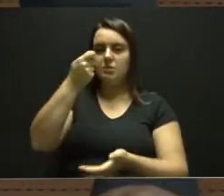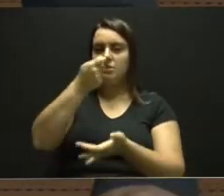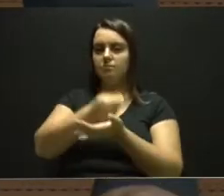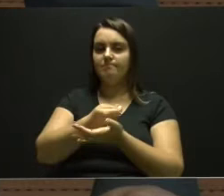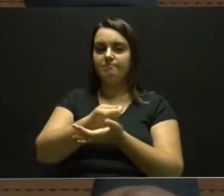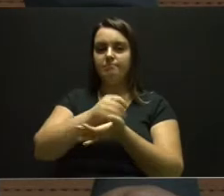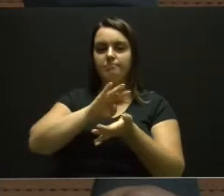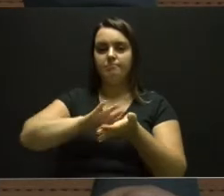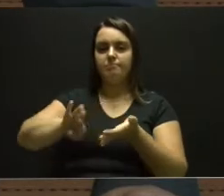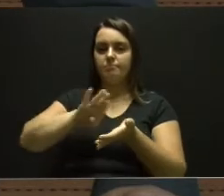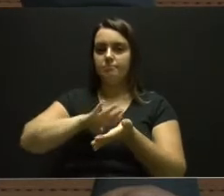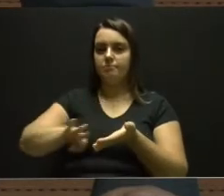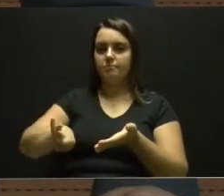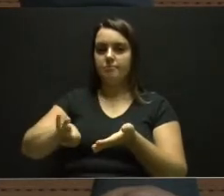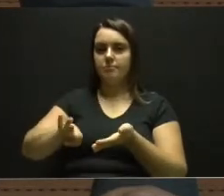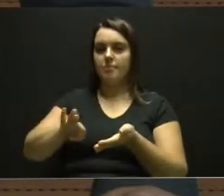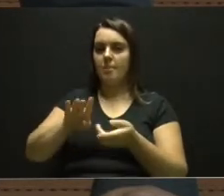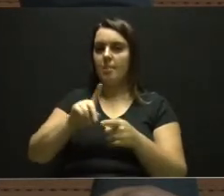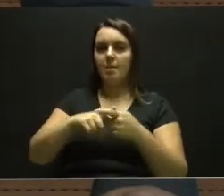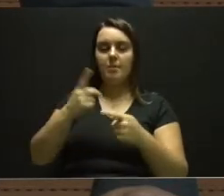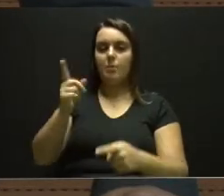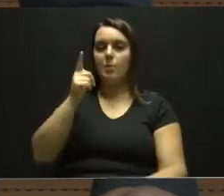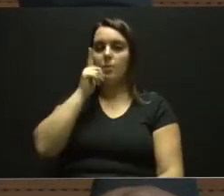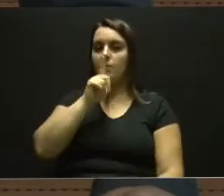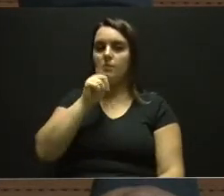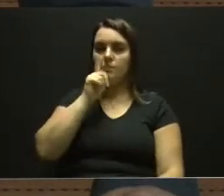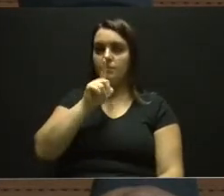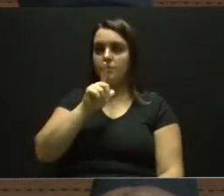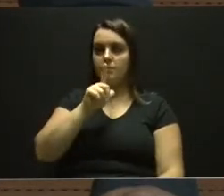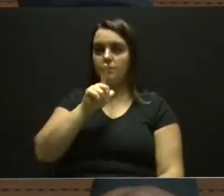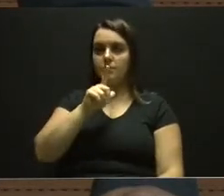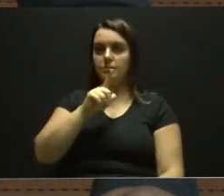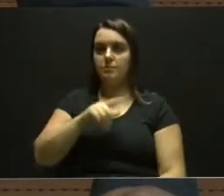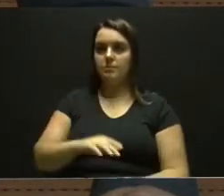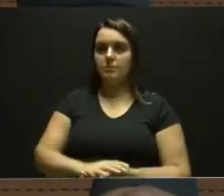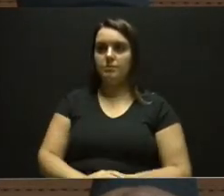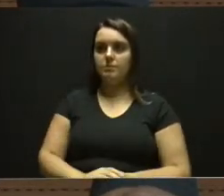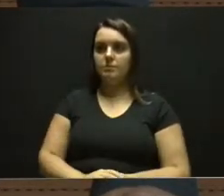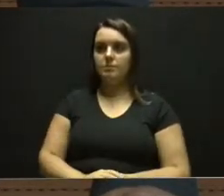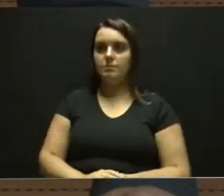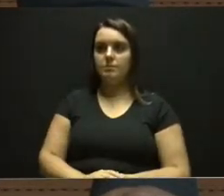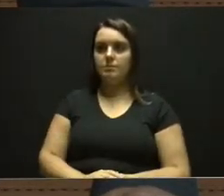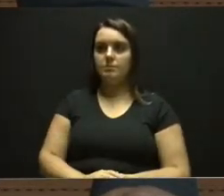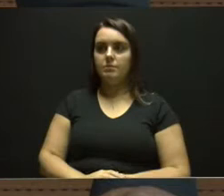consegue gente eu sou voluntário ninguém consegue mexer com voluntária